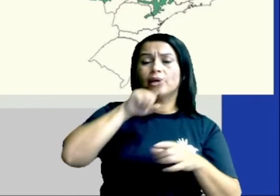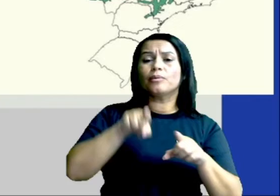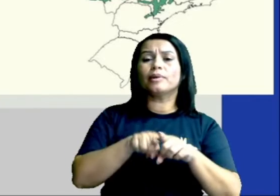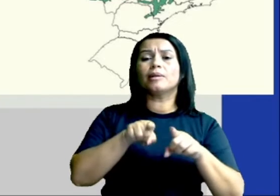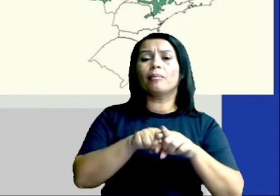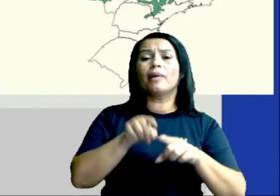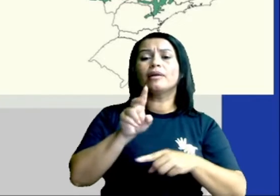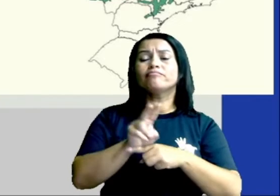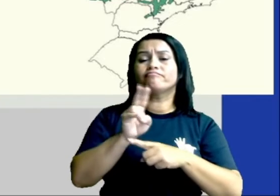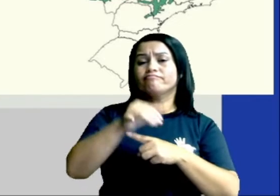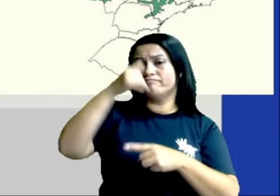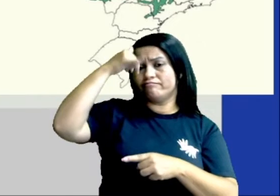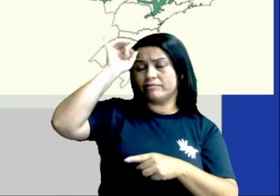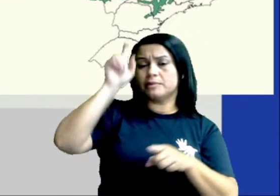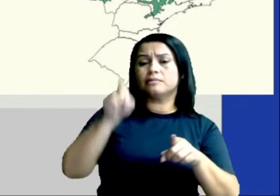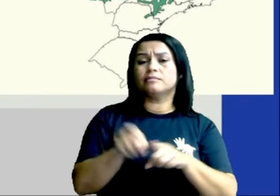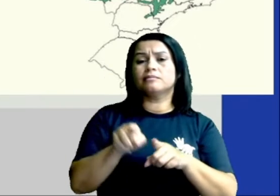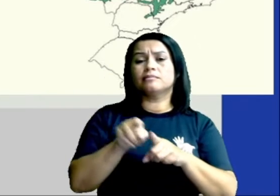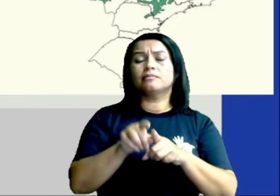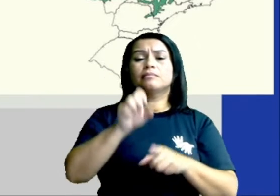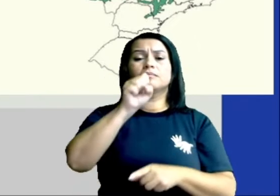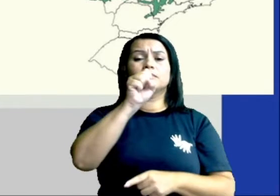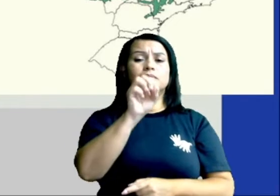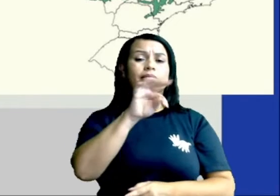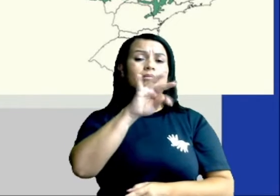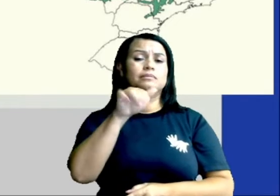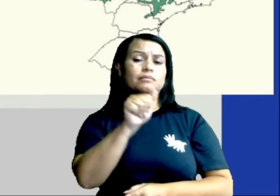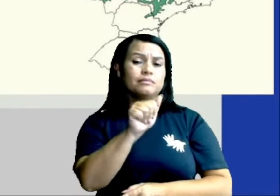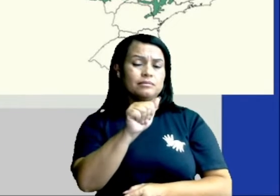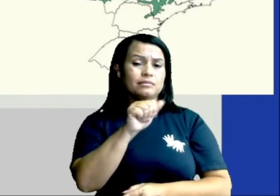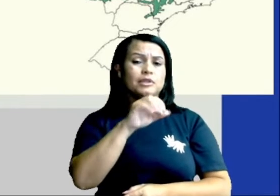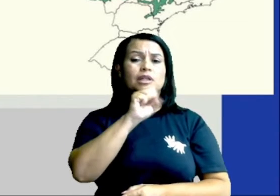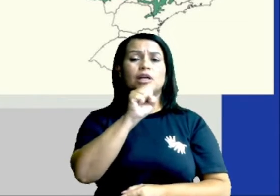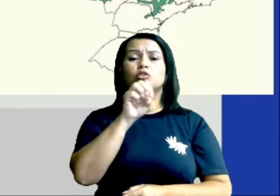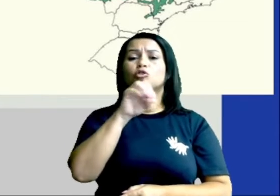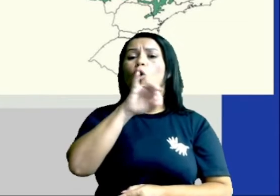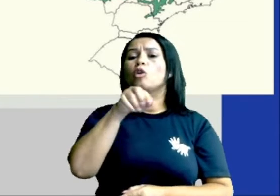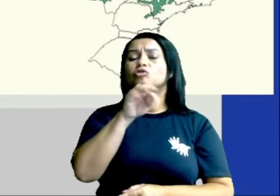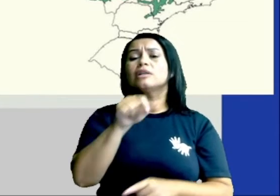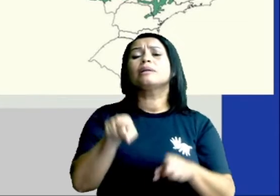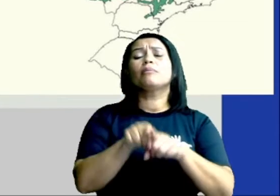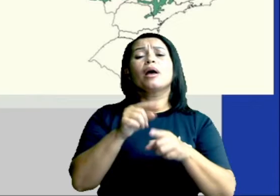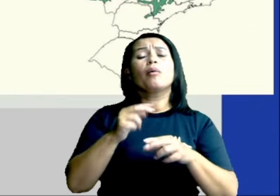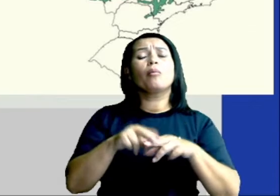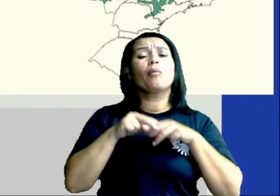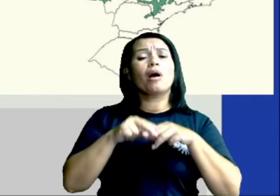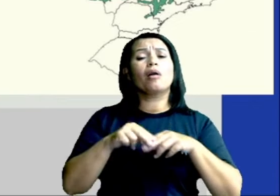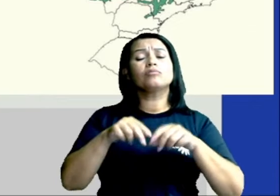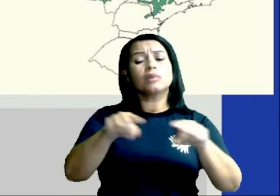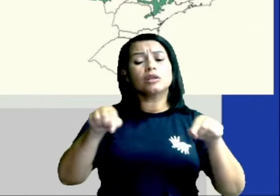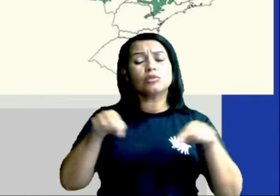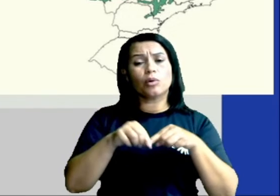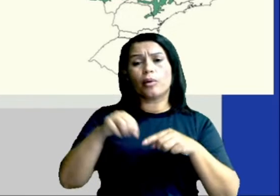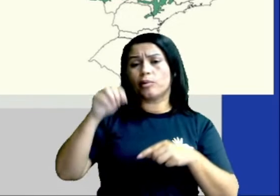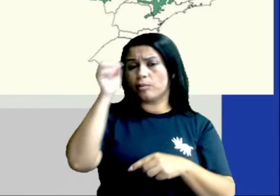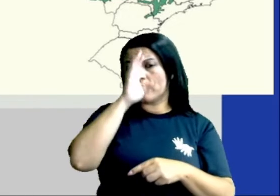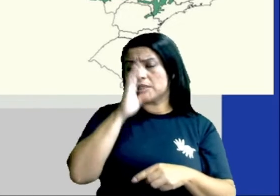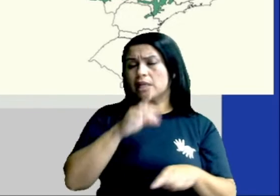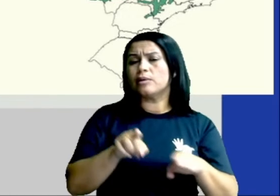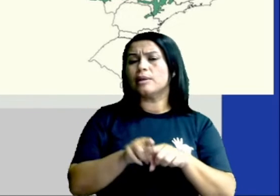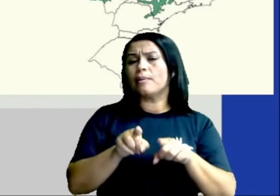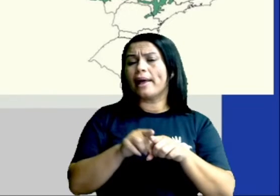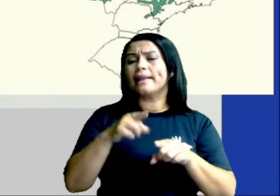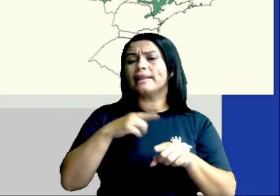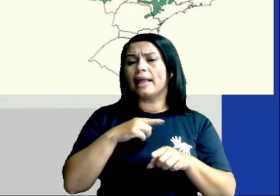que também, né, é uma atividade de grande relevância para o território brasileiro, e a maior parte dos rebanhos, né, ou do